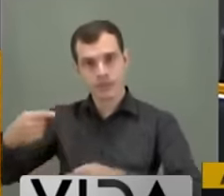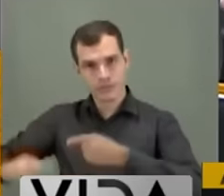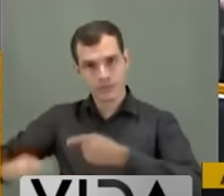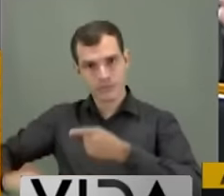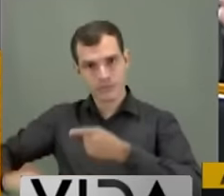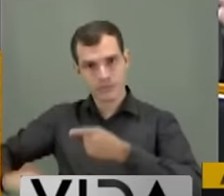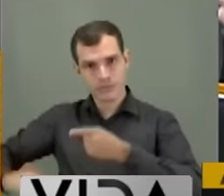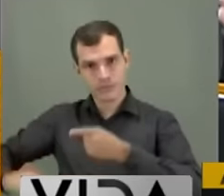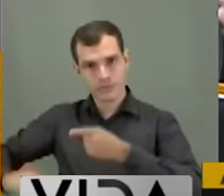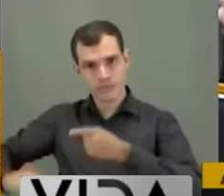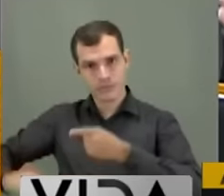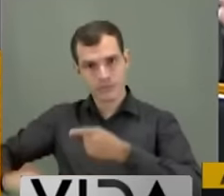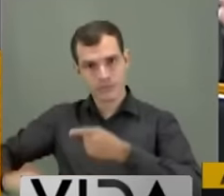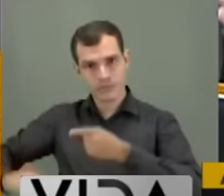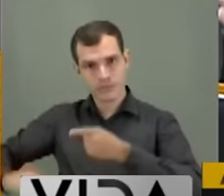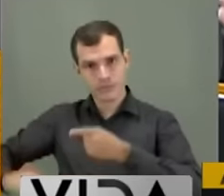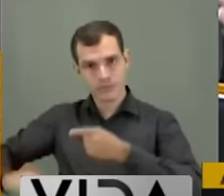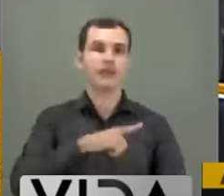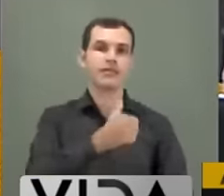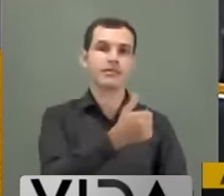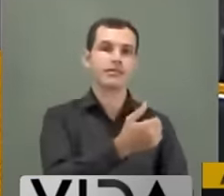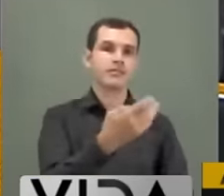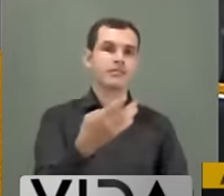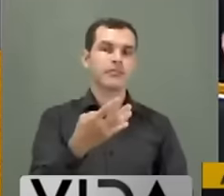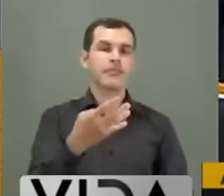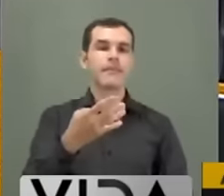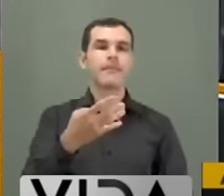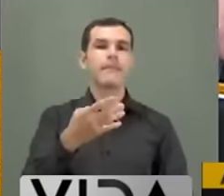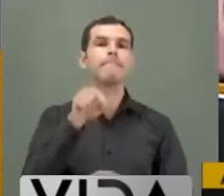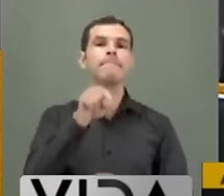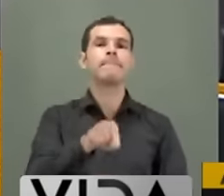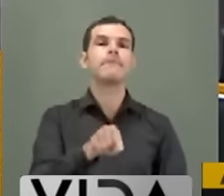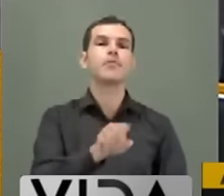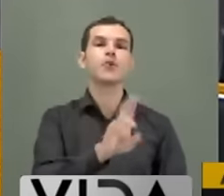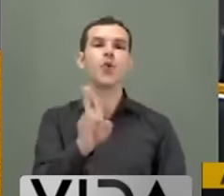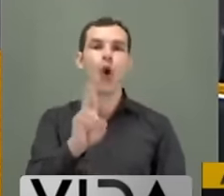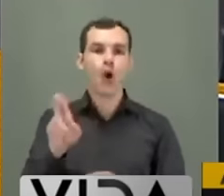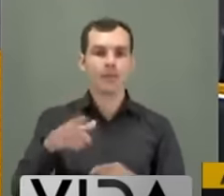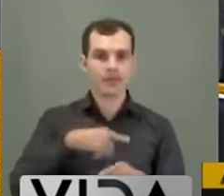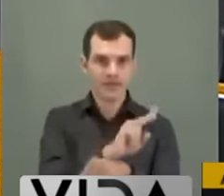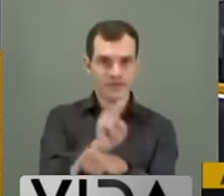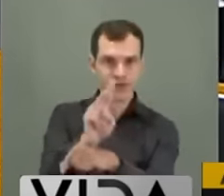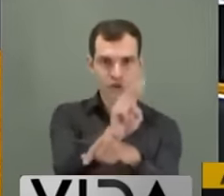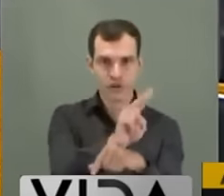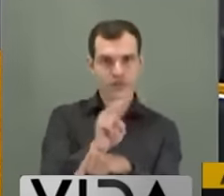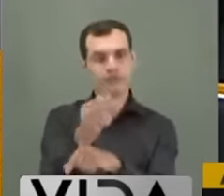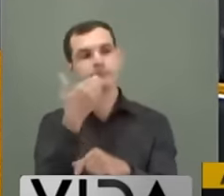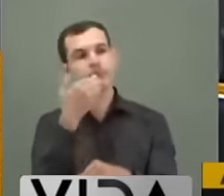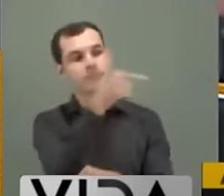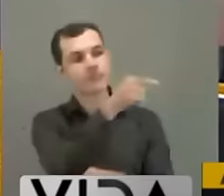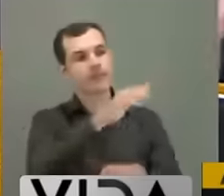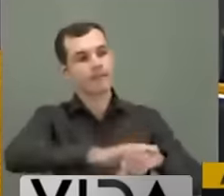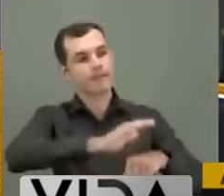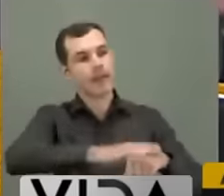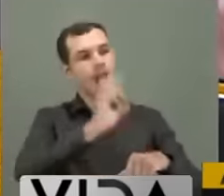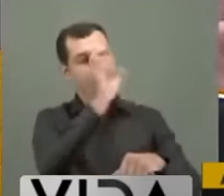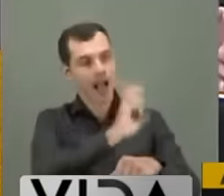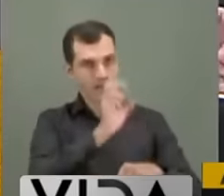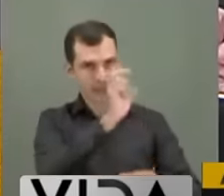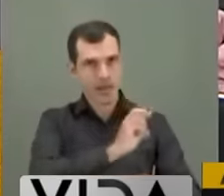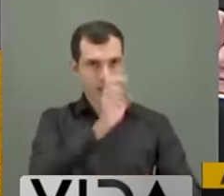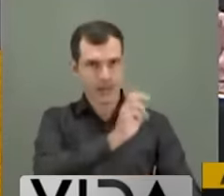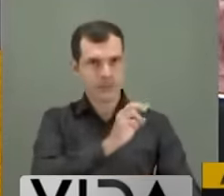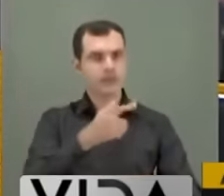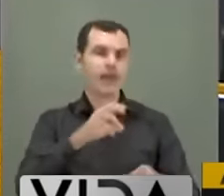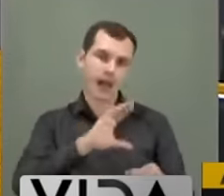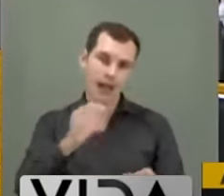147 mil nomes que estão sob vigilância sejam submetidos à sua análise, logicamente, com todo o